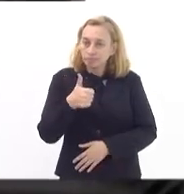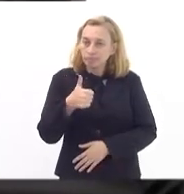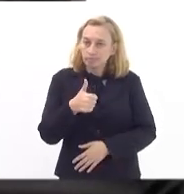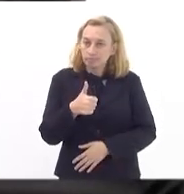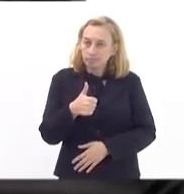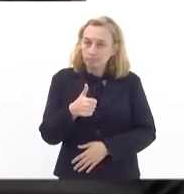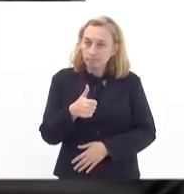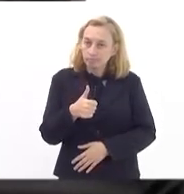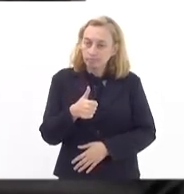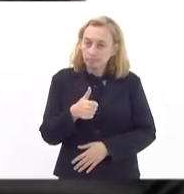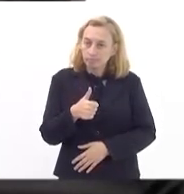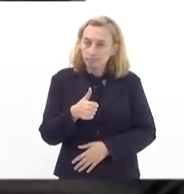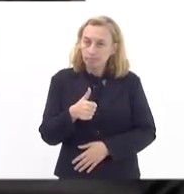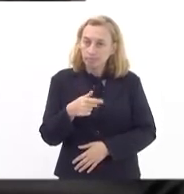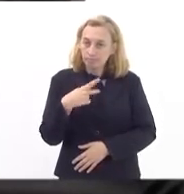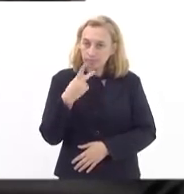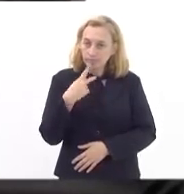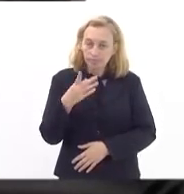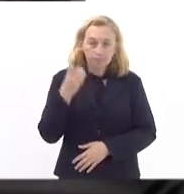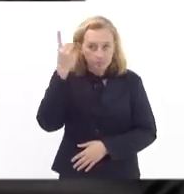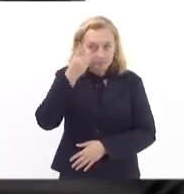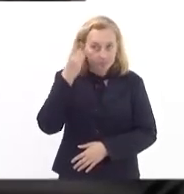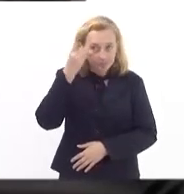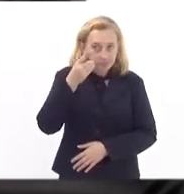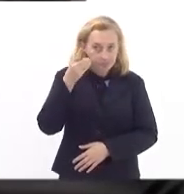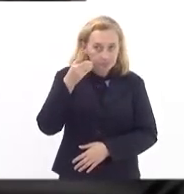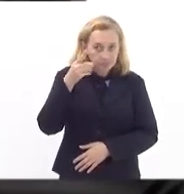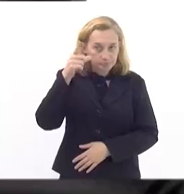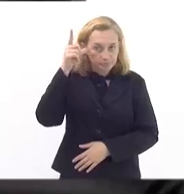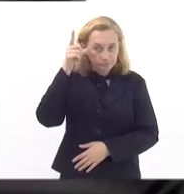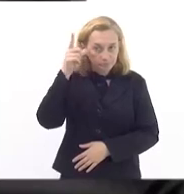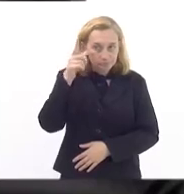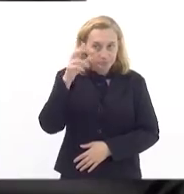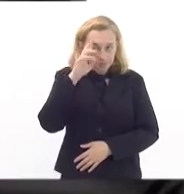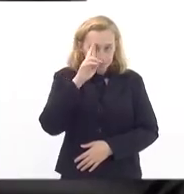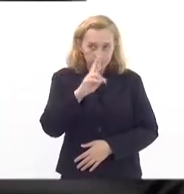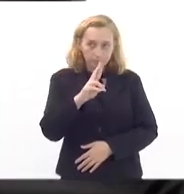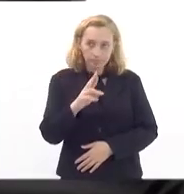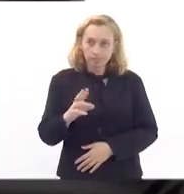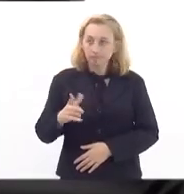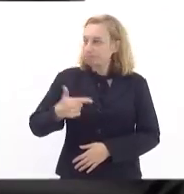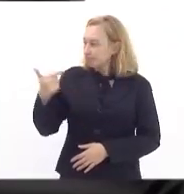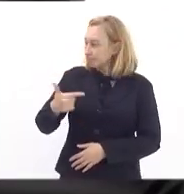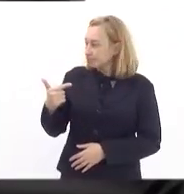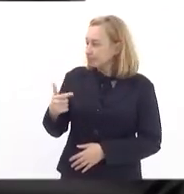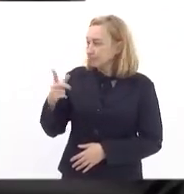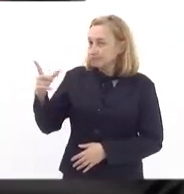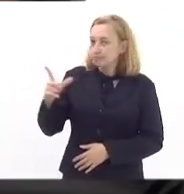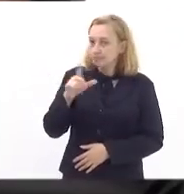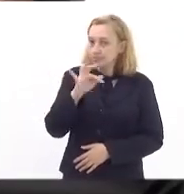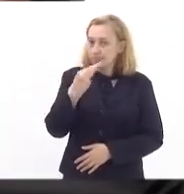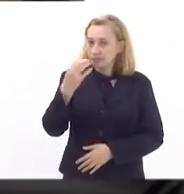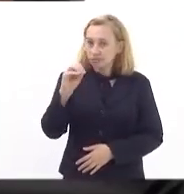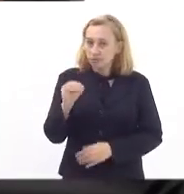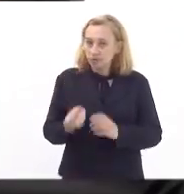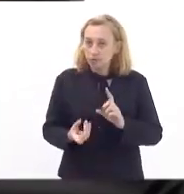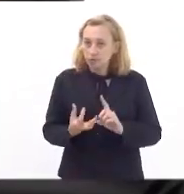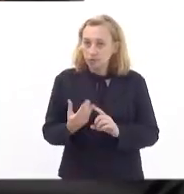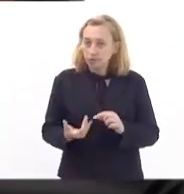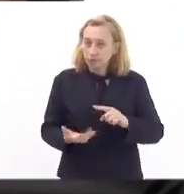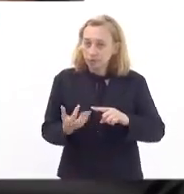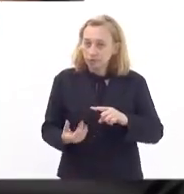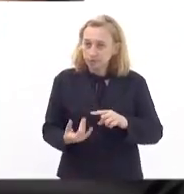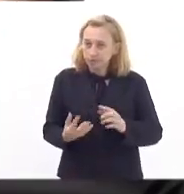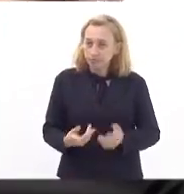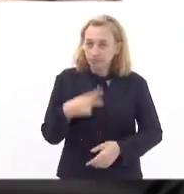titulação bem colocado aqui pelo eurodeputado dos pago pelo Senhor e o segundo dessa questão do Fio queimado que foi